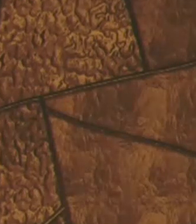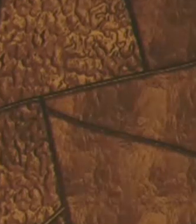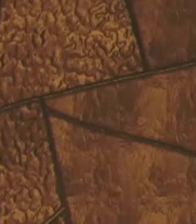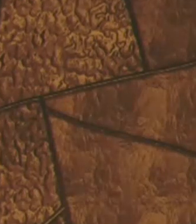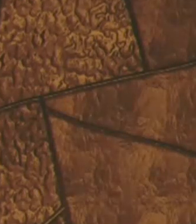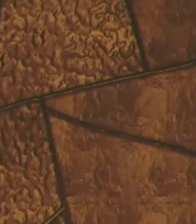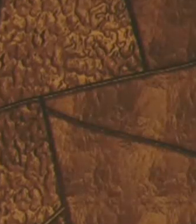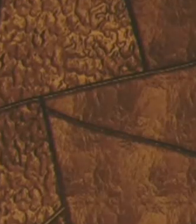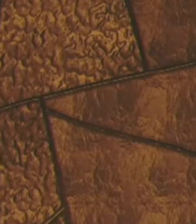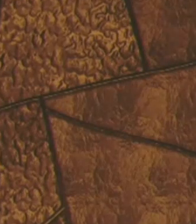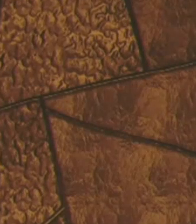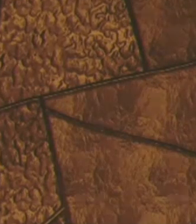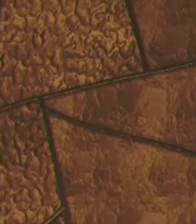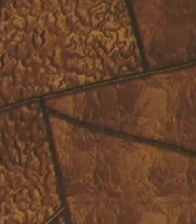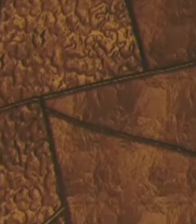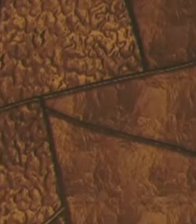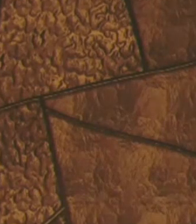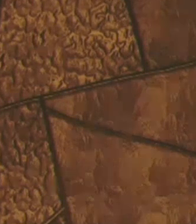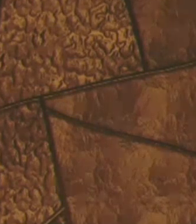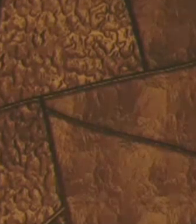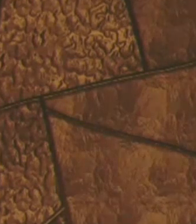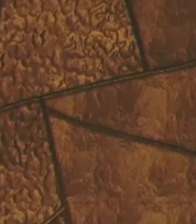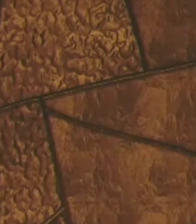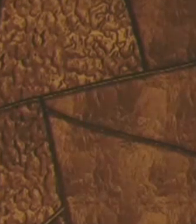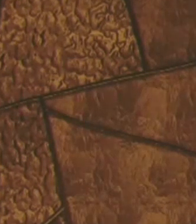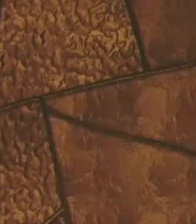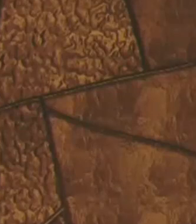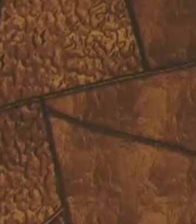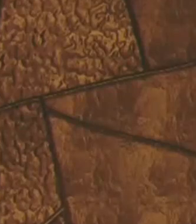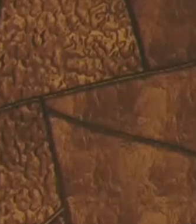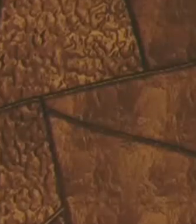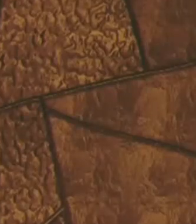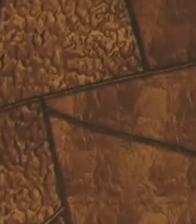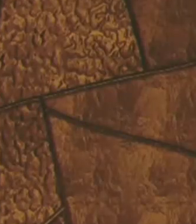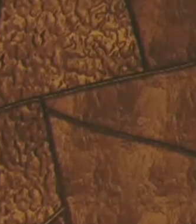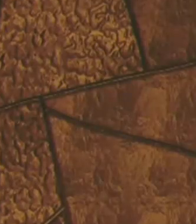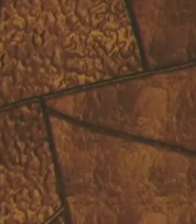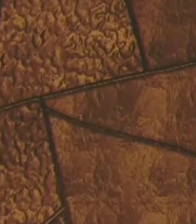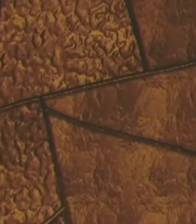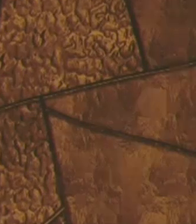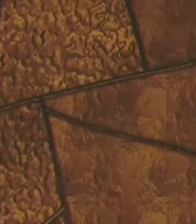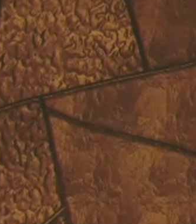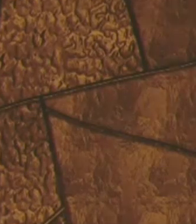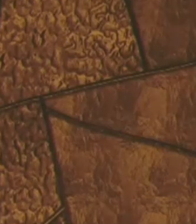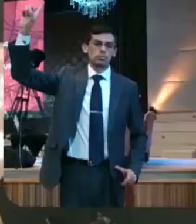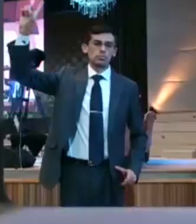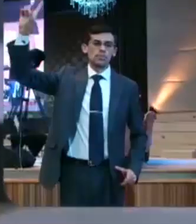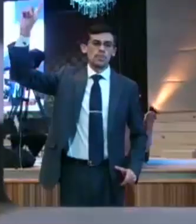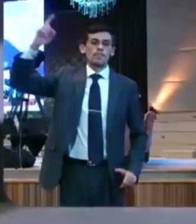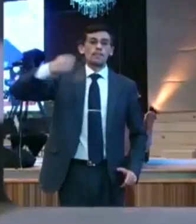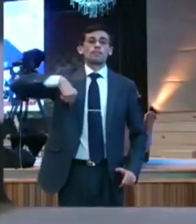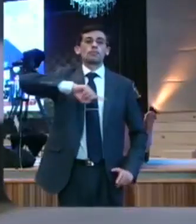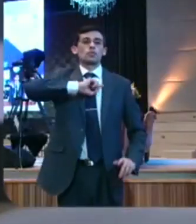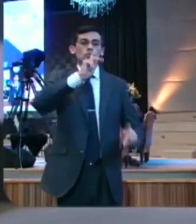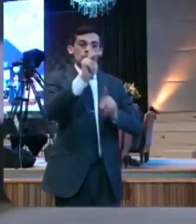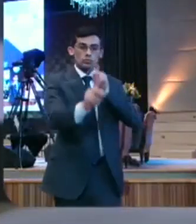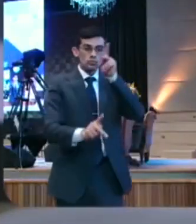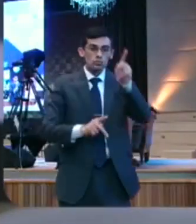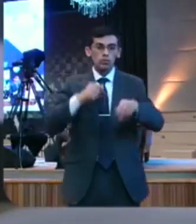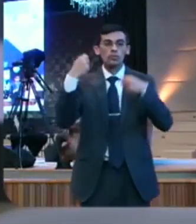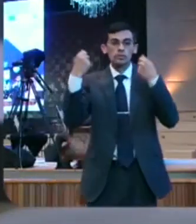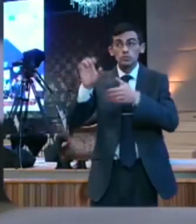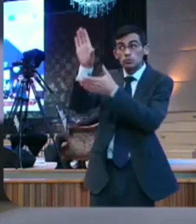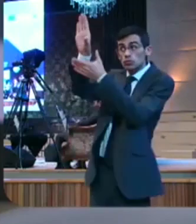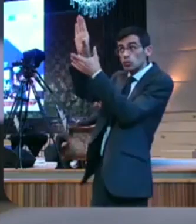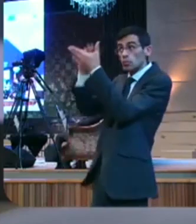sejam santos, porque o Senhor, o Deus de vocês, sou santo. Por